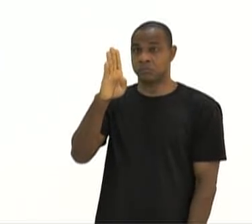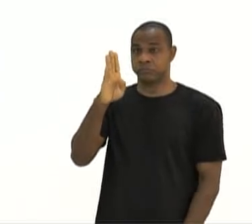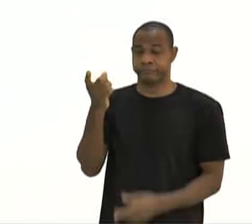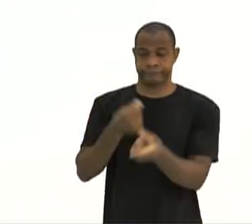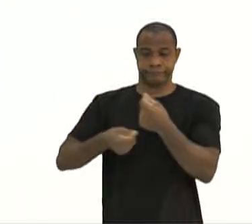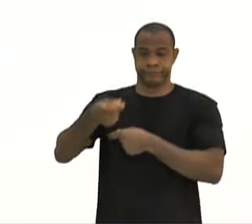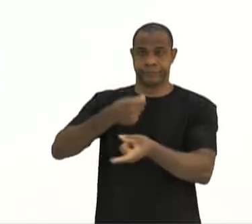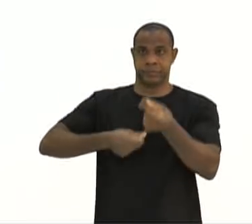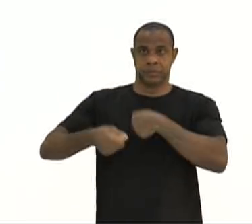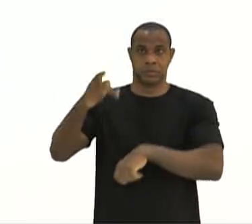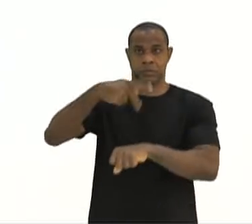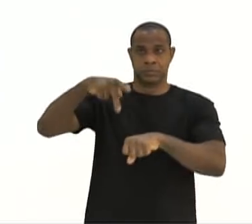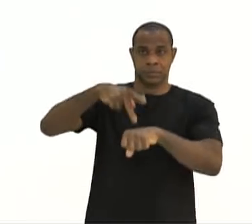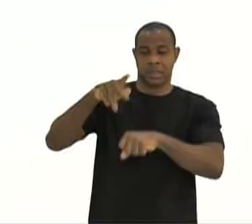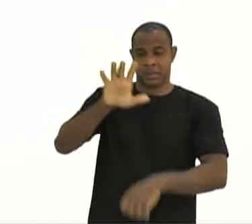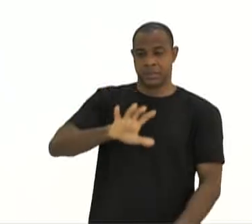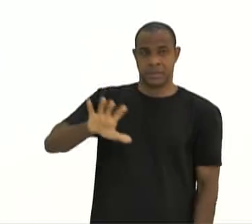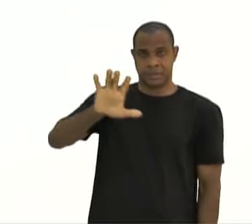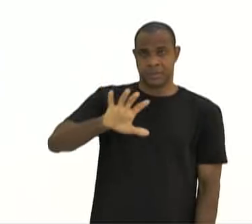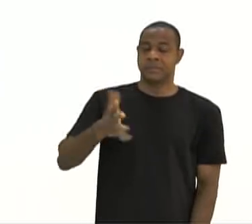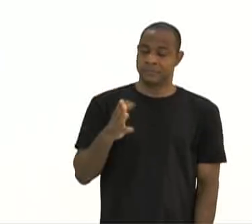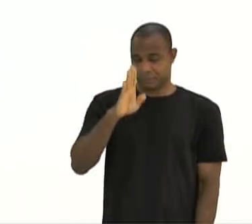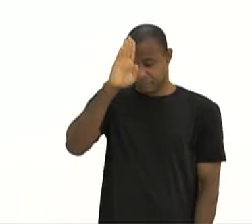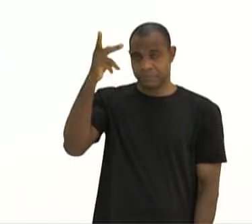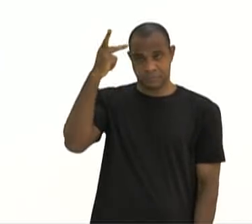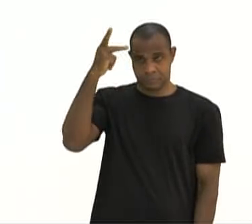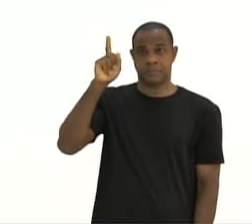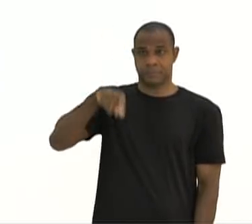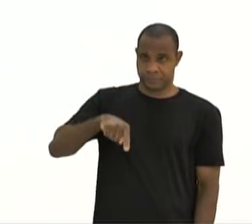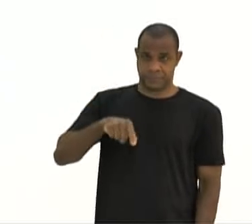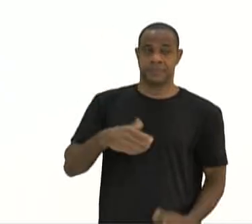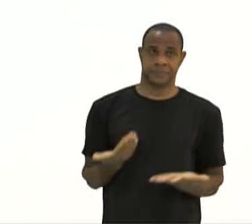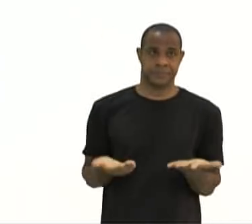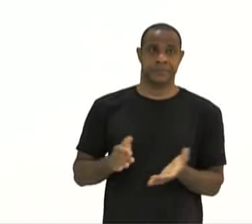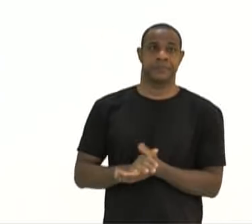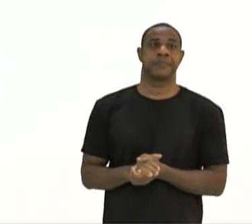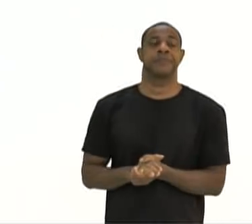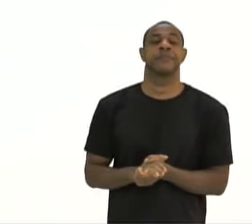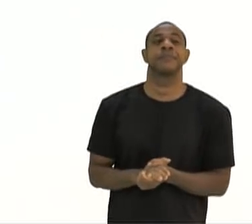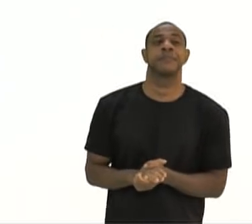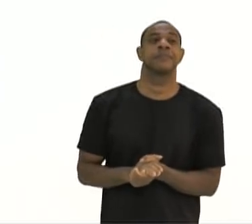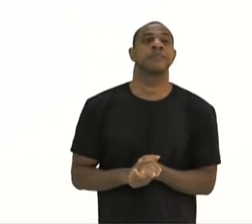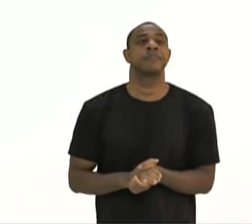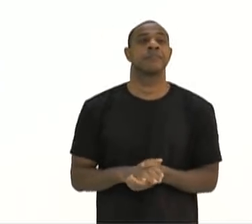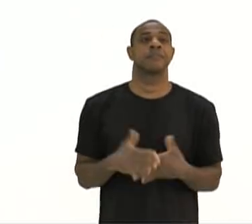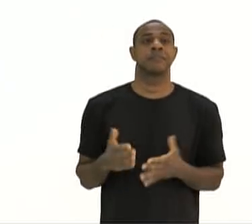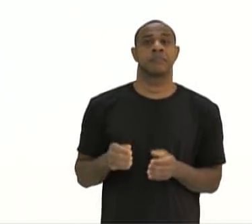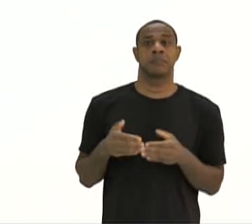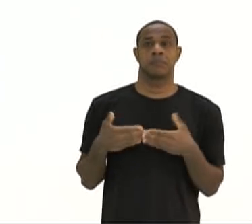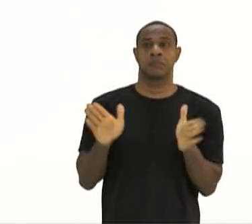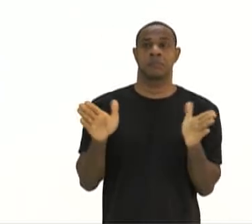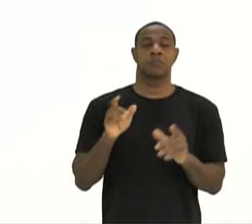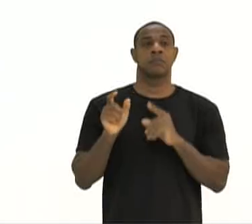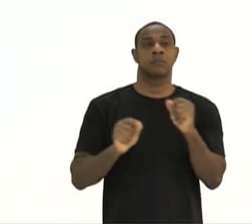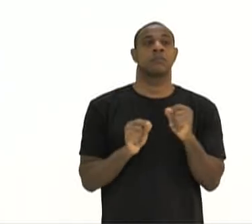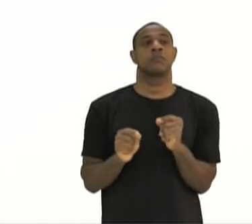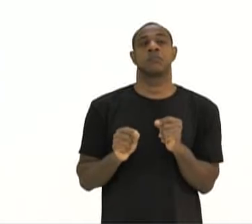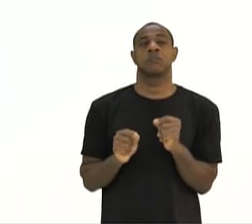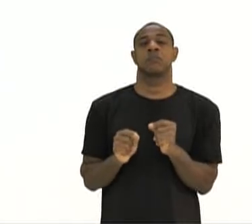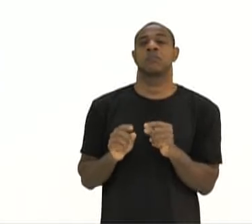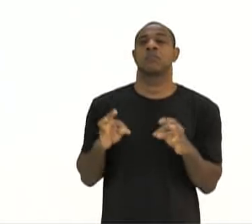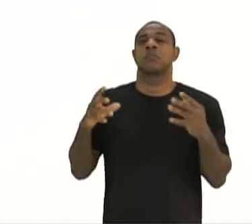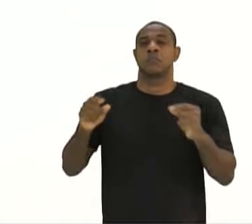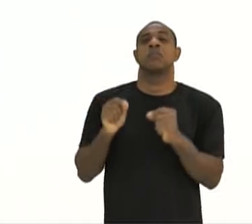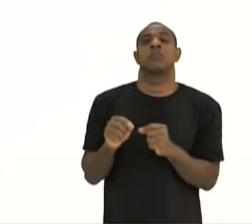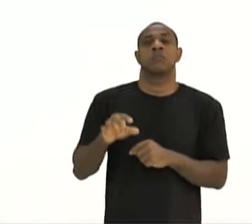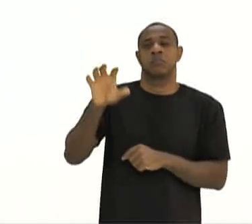a megalópole brasileira para essa questão do desenvolvimento econômico e industrial do próprio Brasil, né? Abrangendo ali praticamente todos